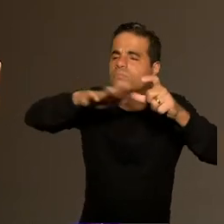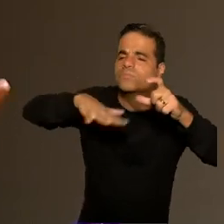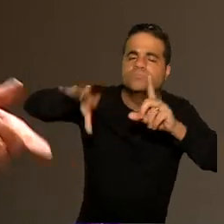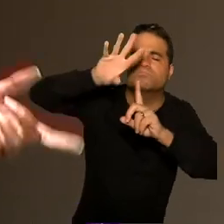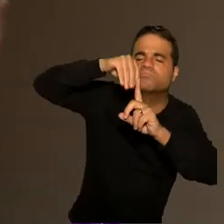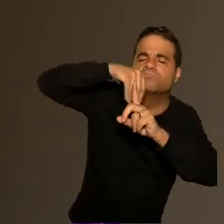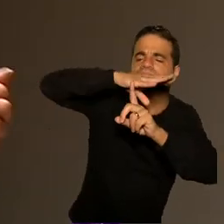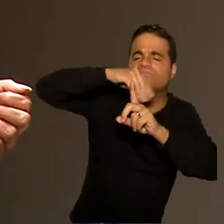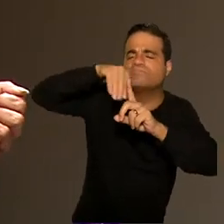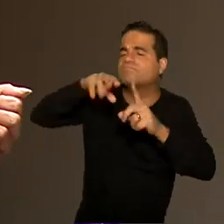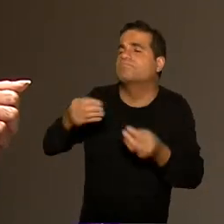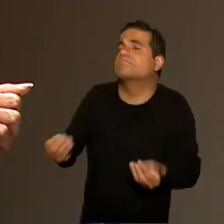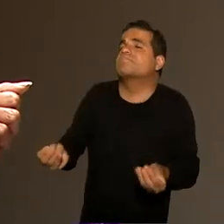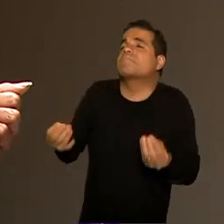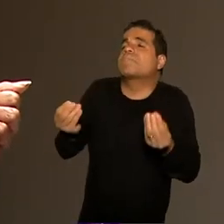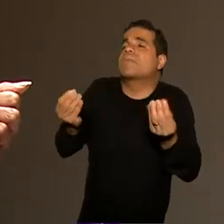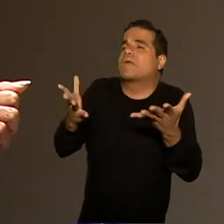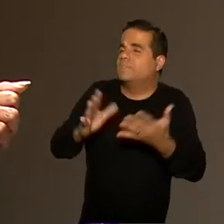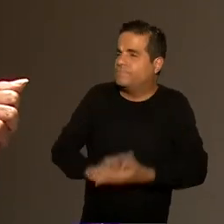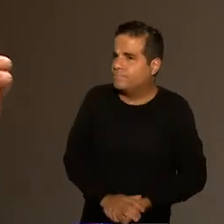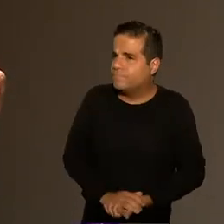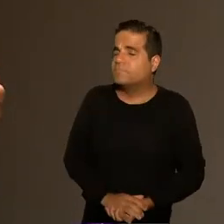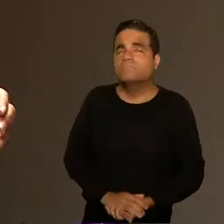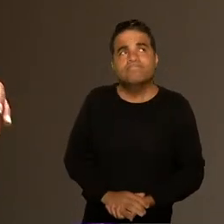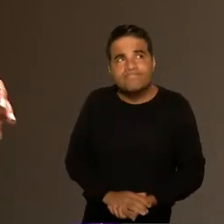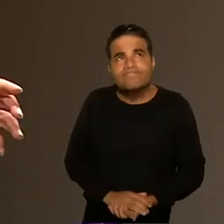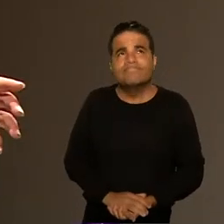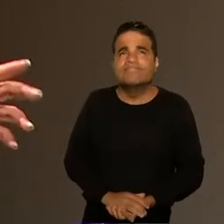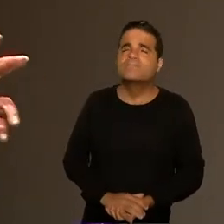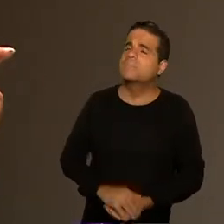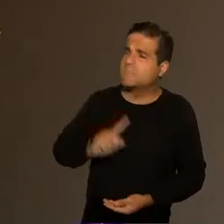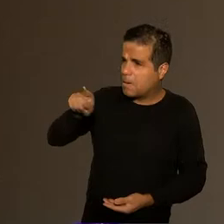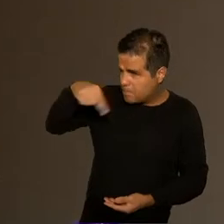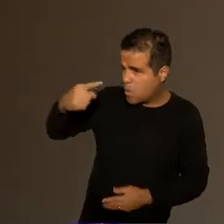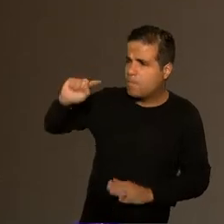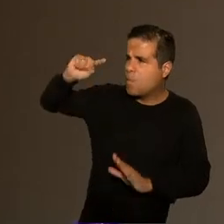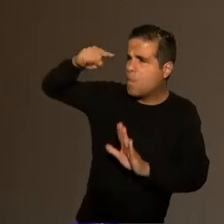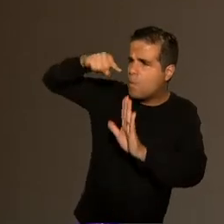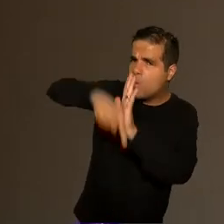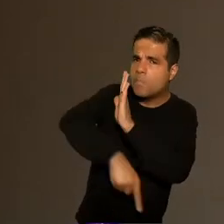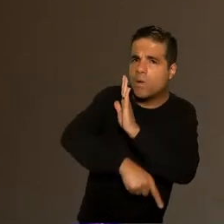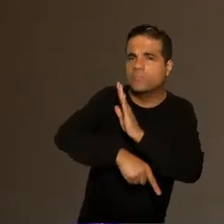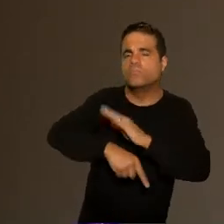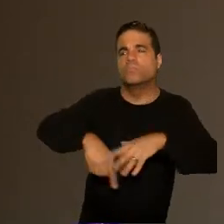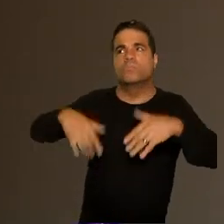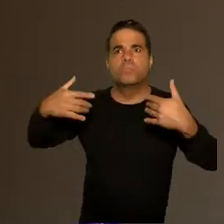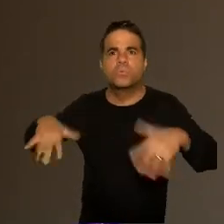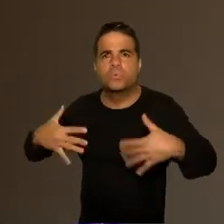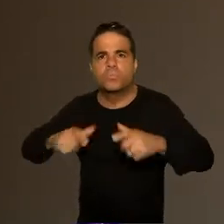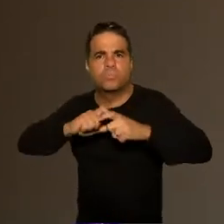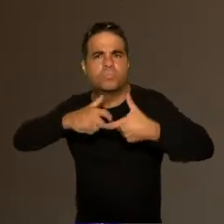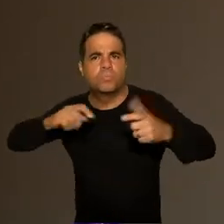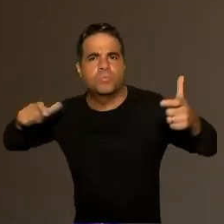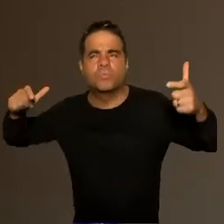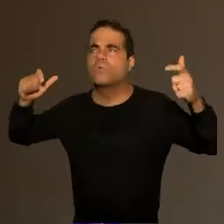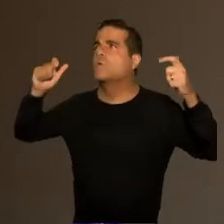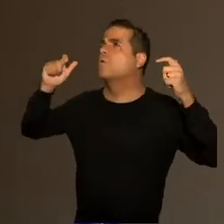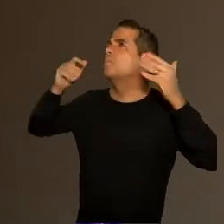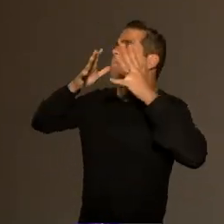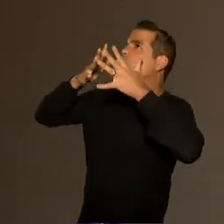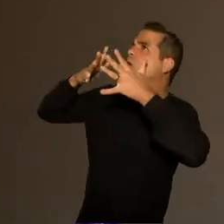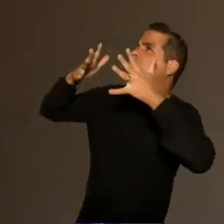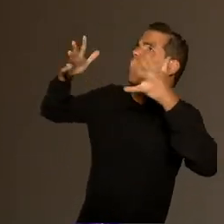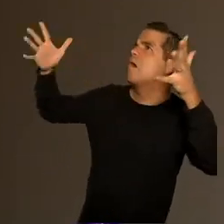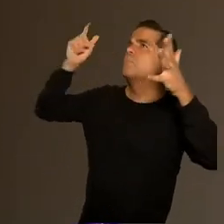do mediador para que a gente Mergulhe depois nessa estrutura das instituições